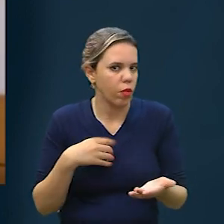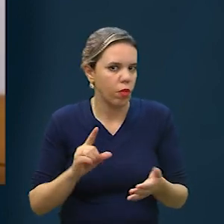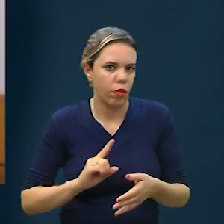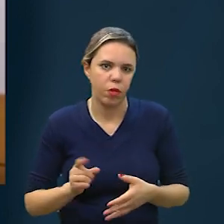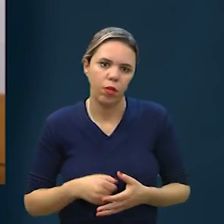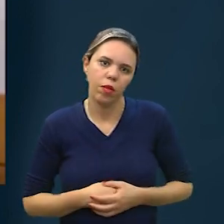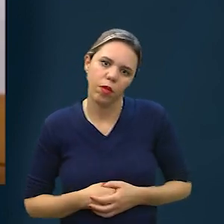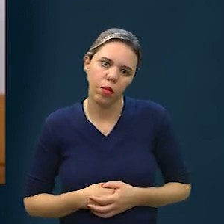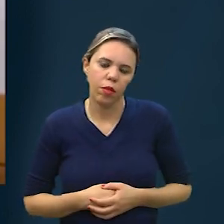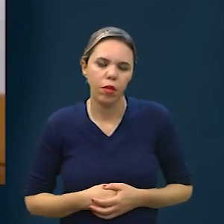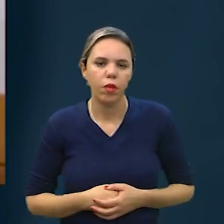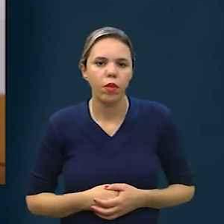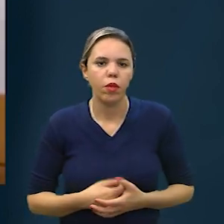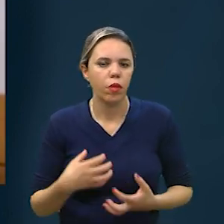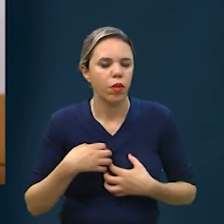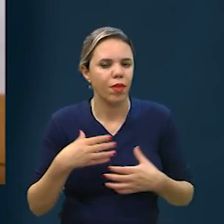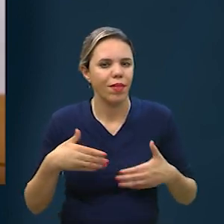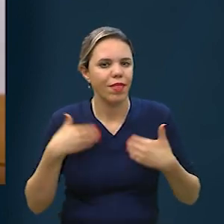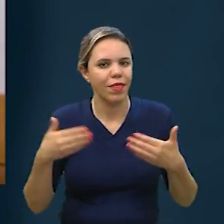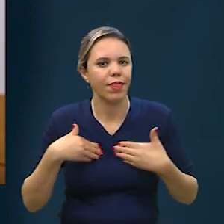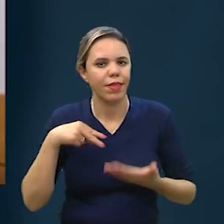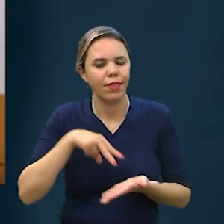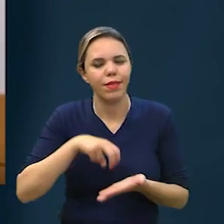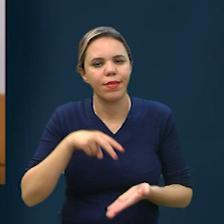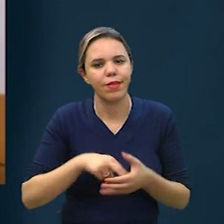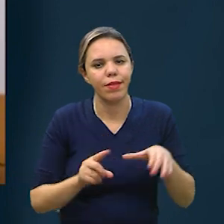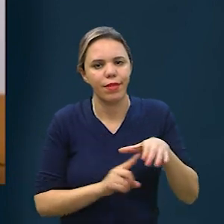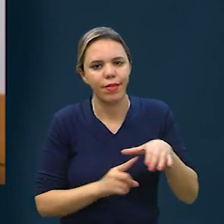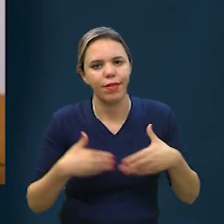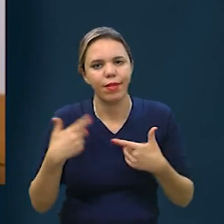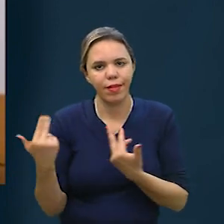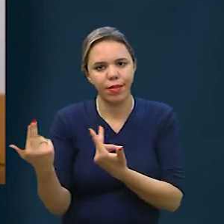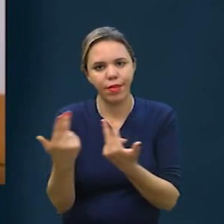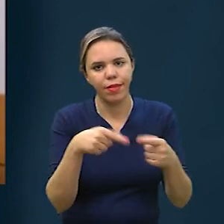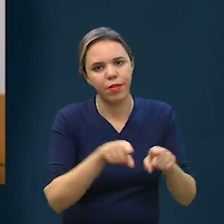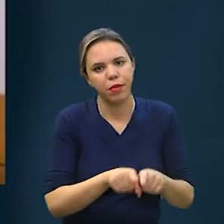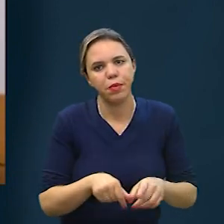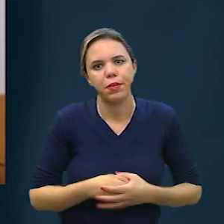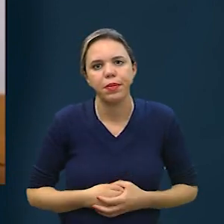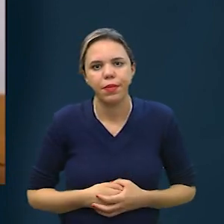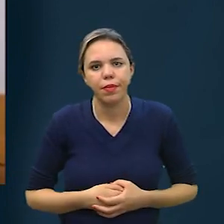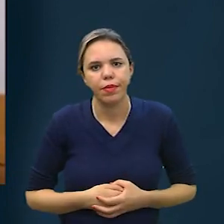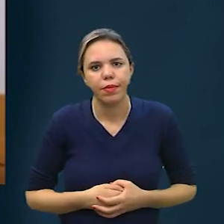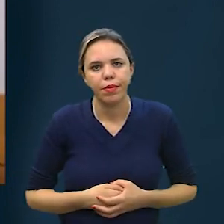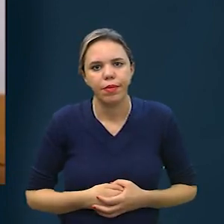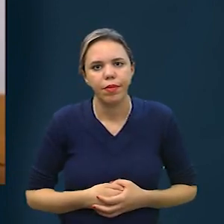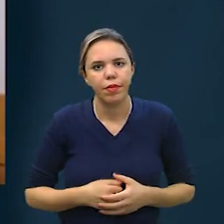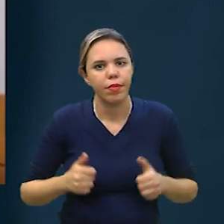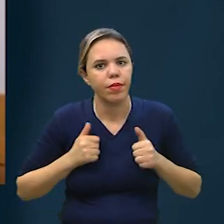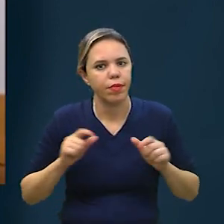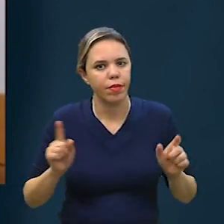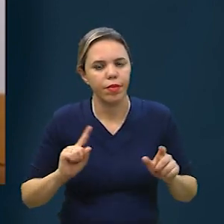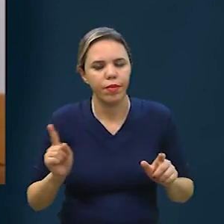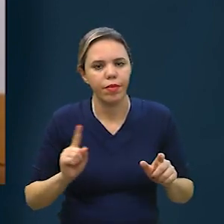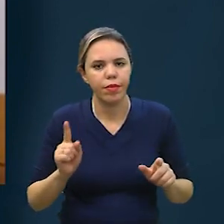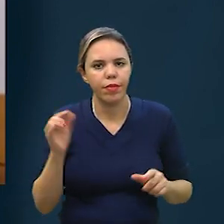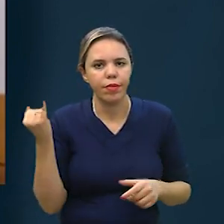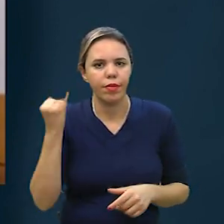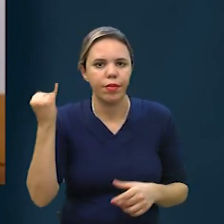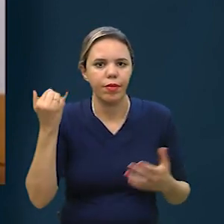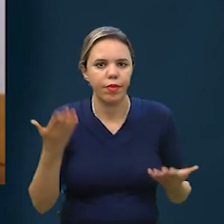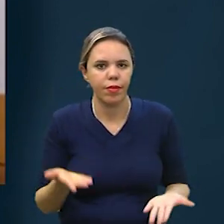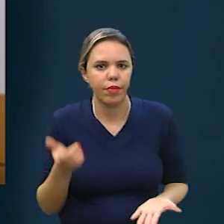dessa maneira. E vendo a alegria do cliente, foi uma alegria para a gente também, e não ficamos parados, né, Mirna? O que é